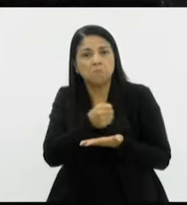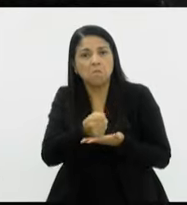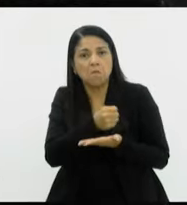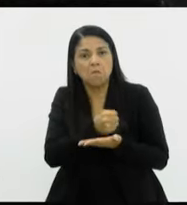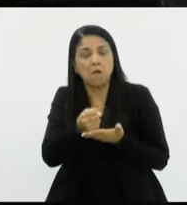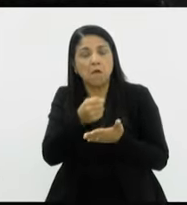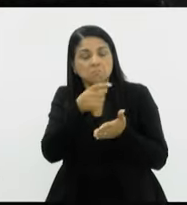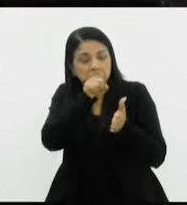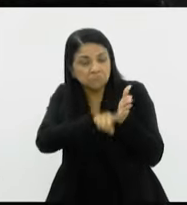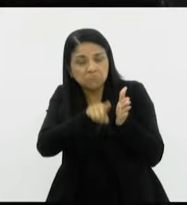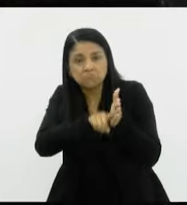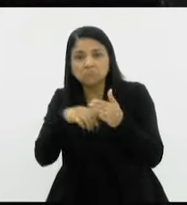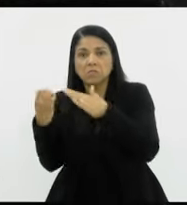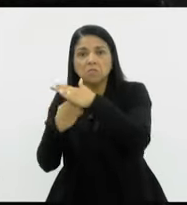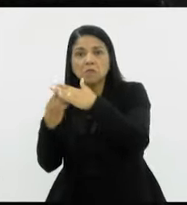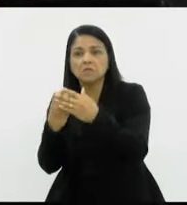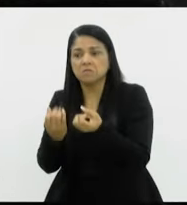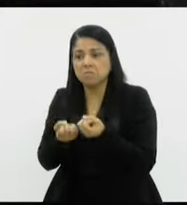de fato,